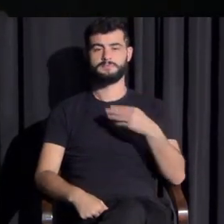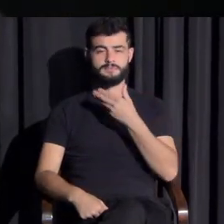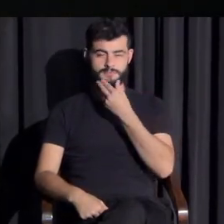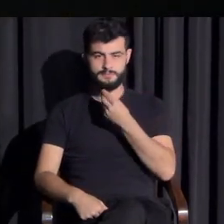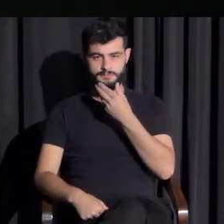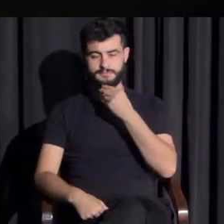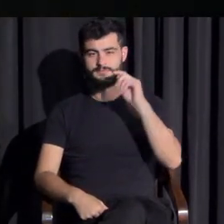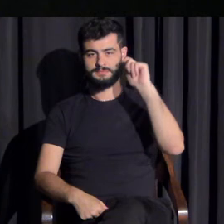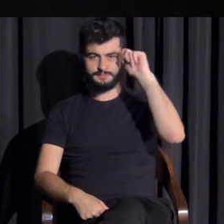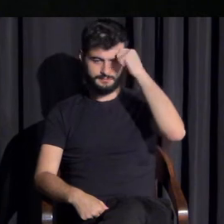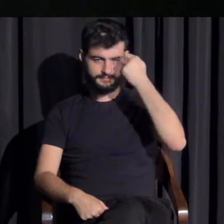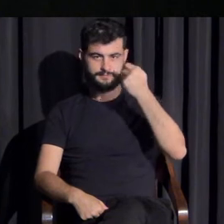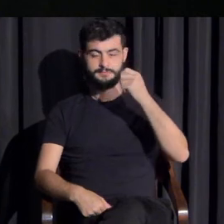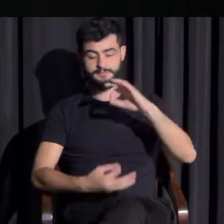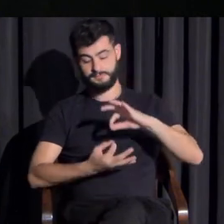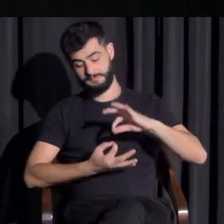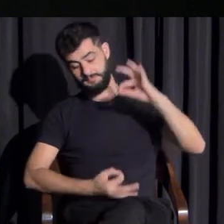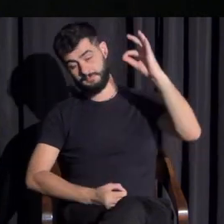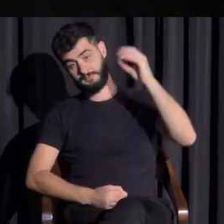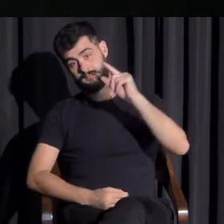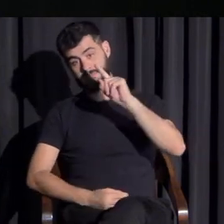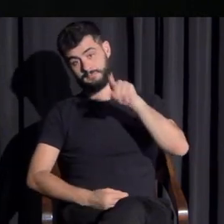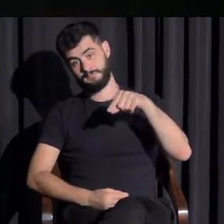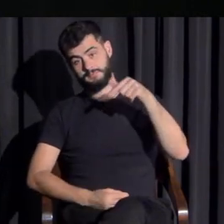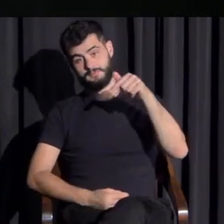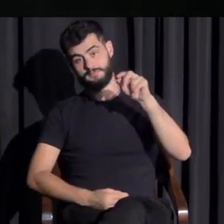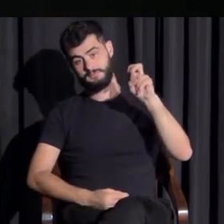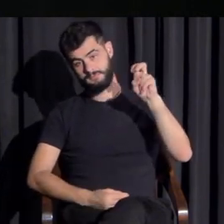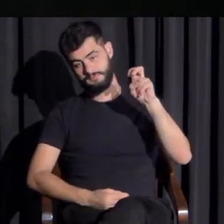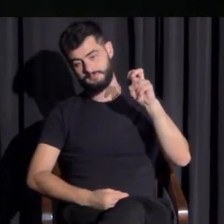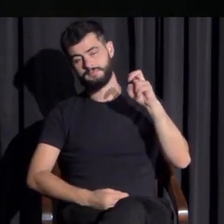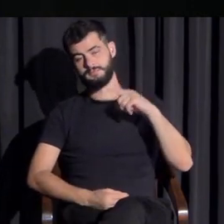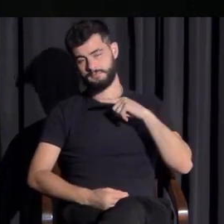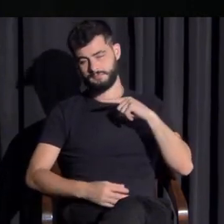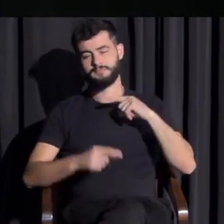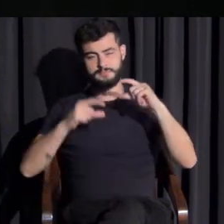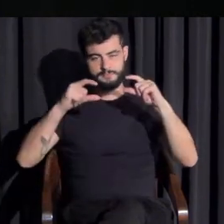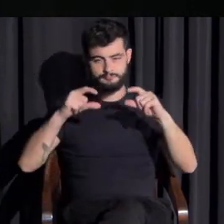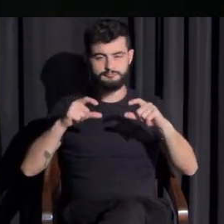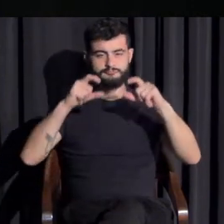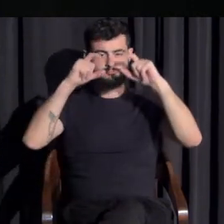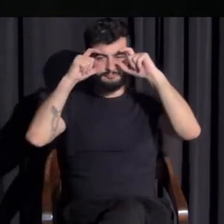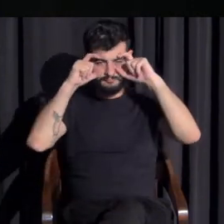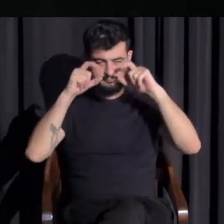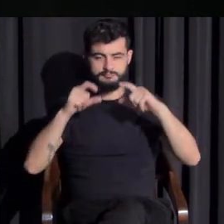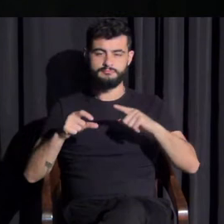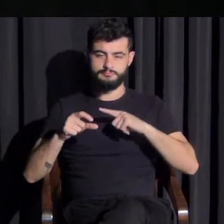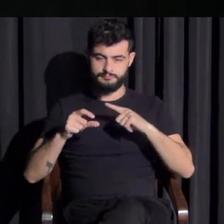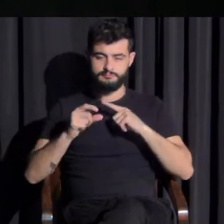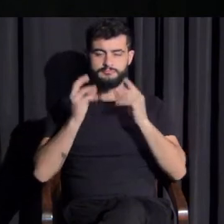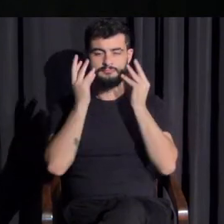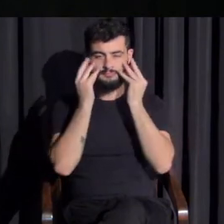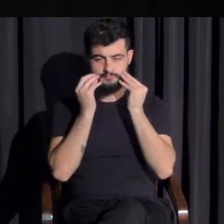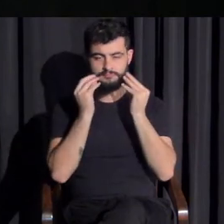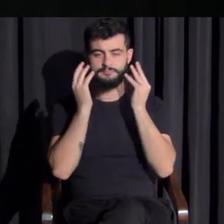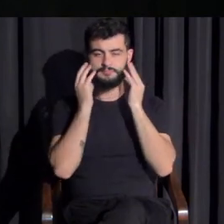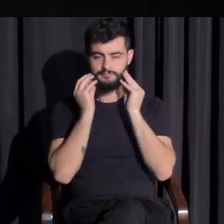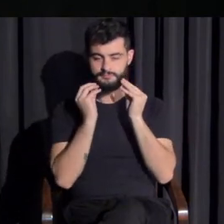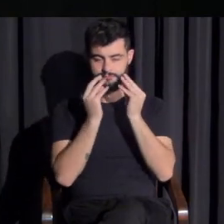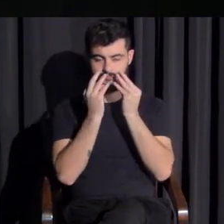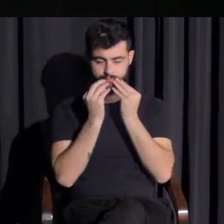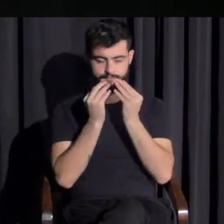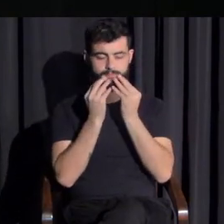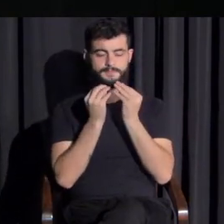tenho 1,75m, uso óculos, tenho barba, estou